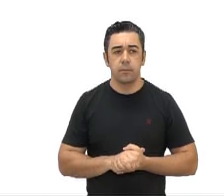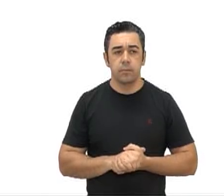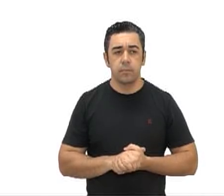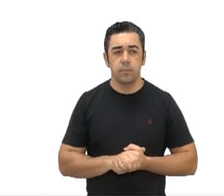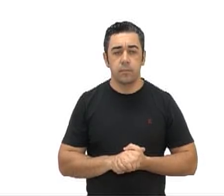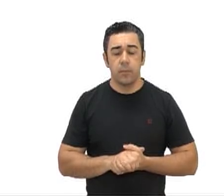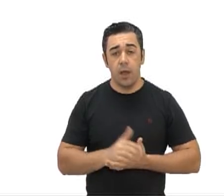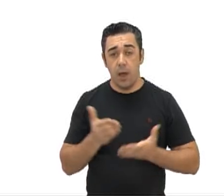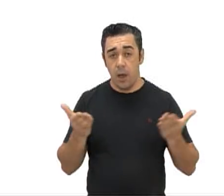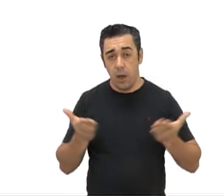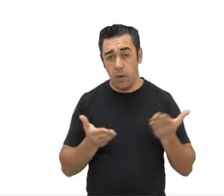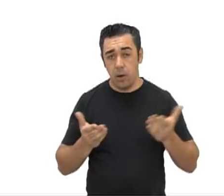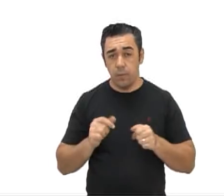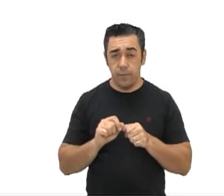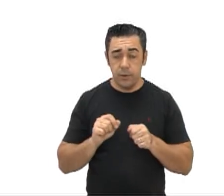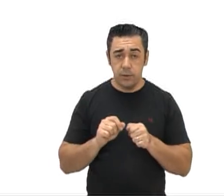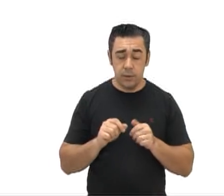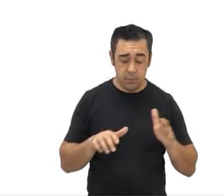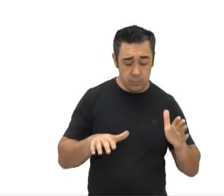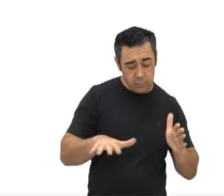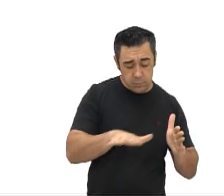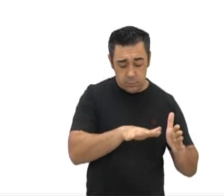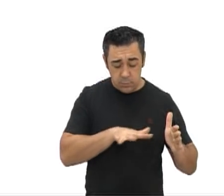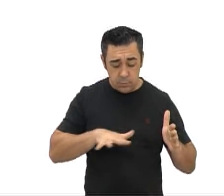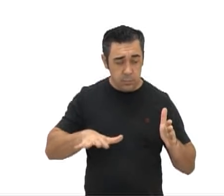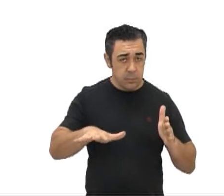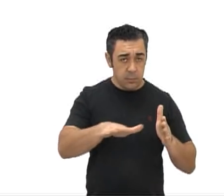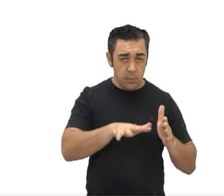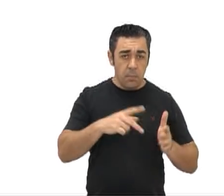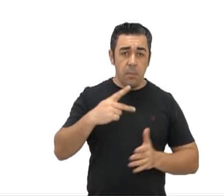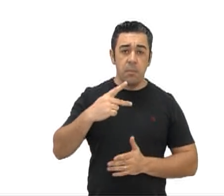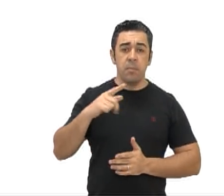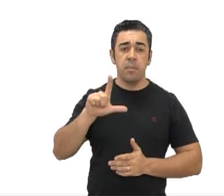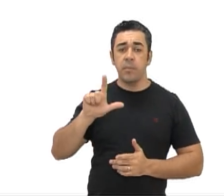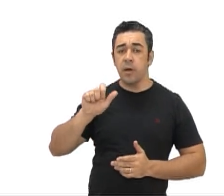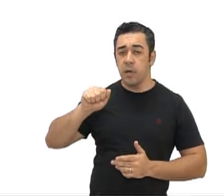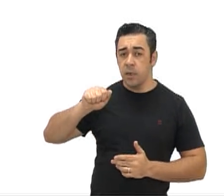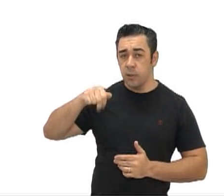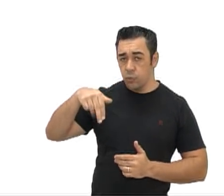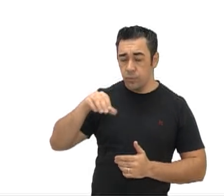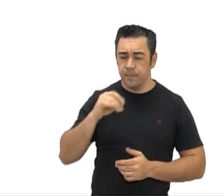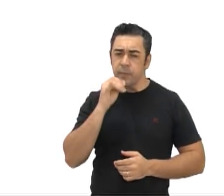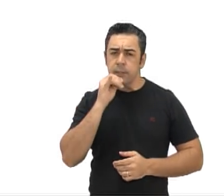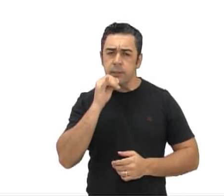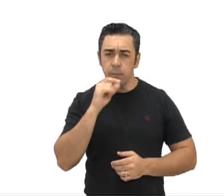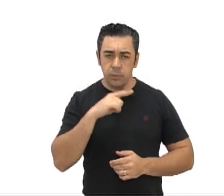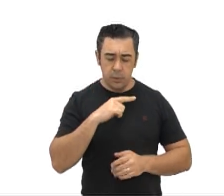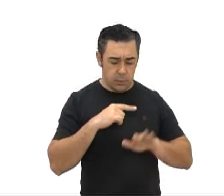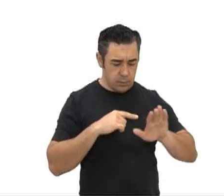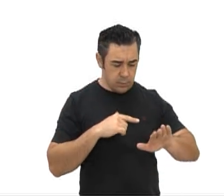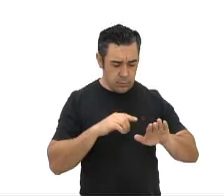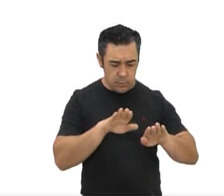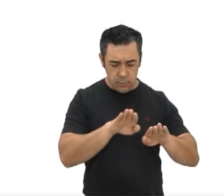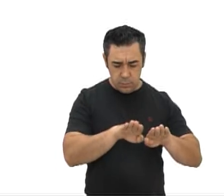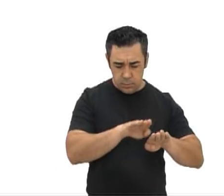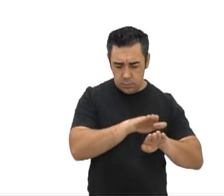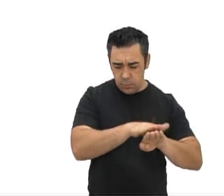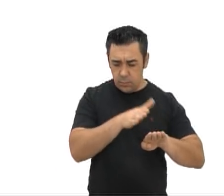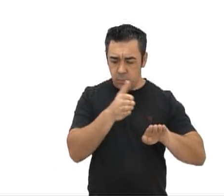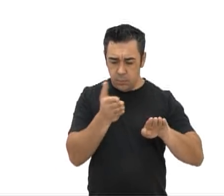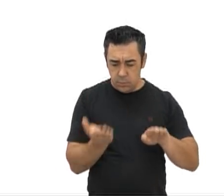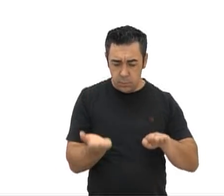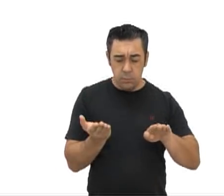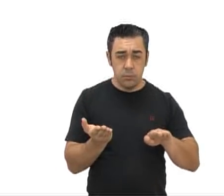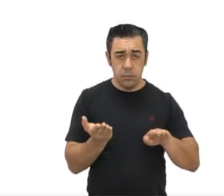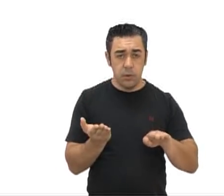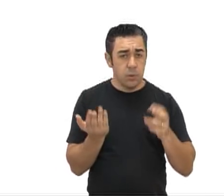Simetria no plano. Quando duas imagens são reflexo uma da outra, e esse